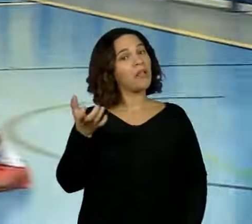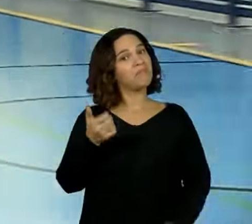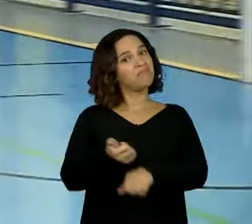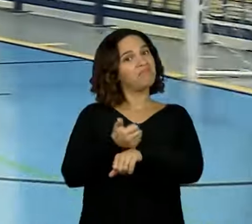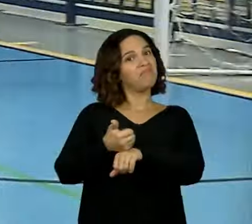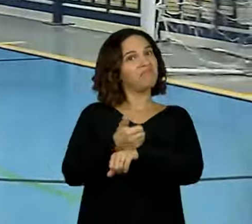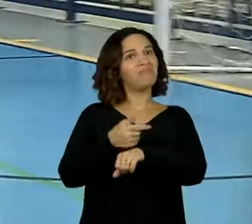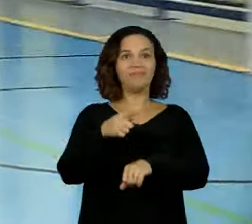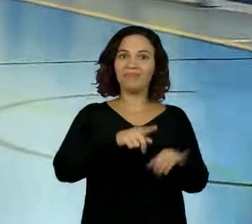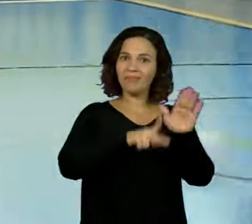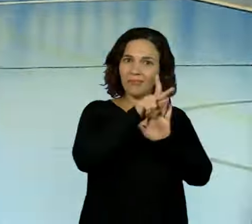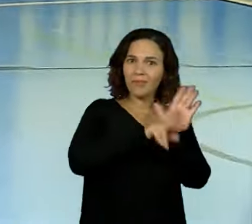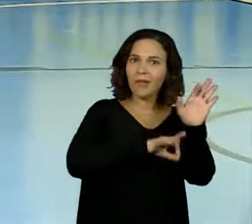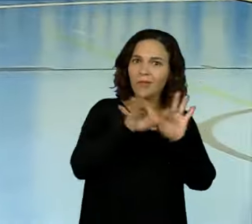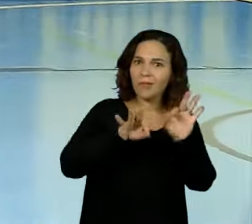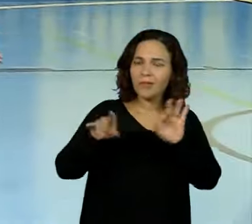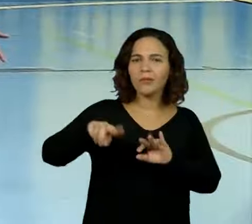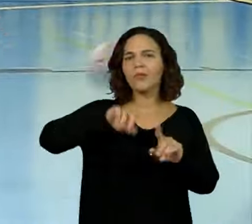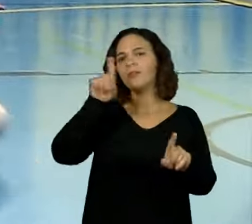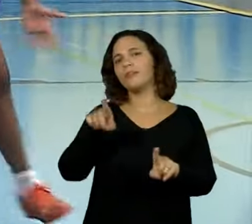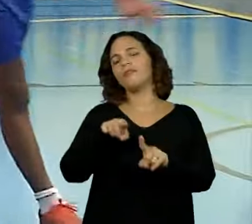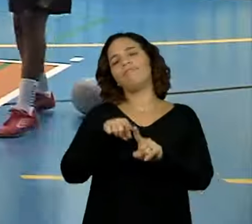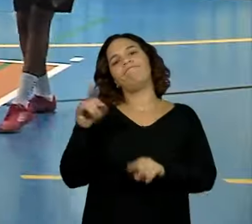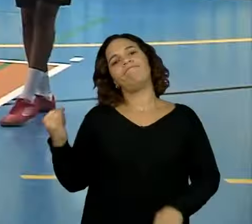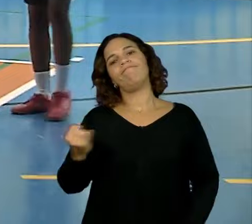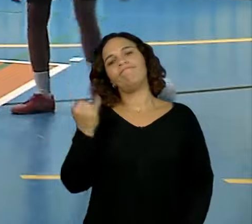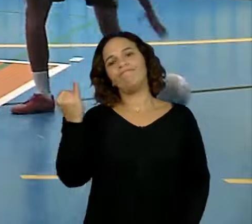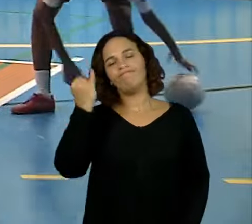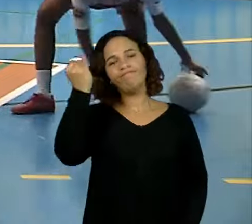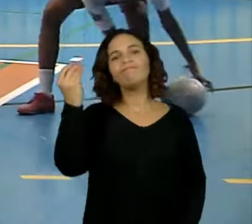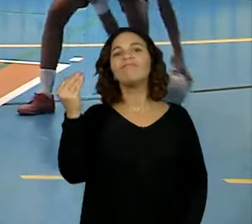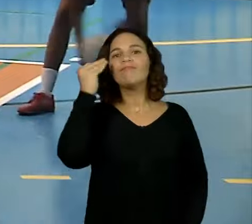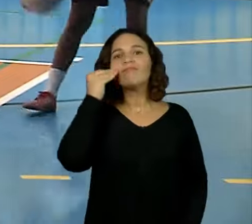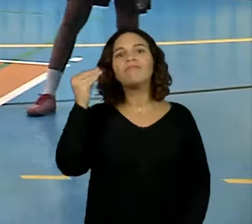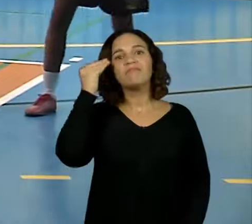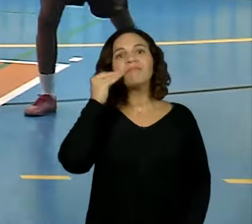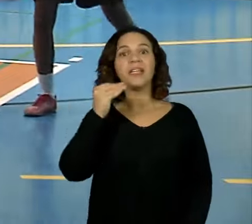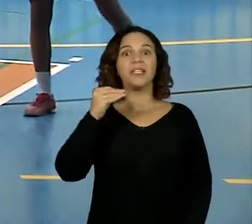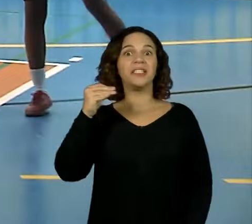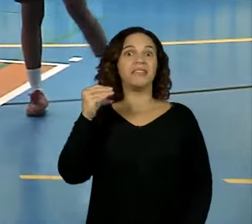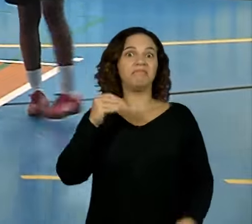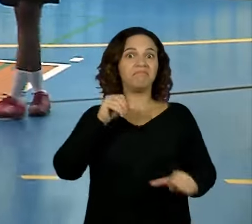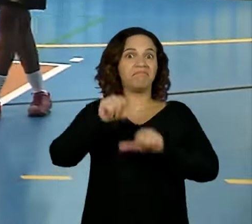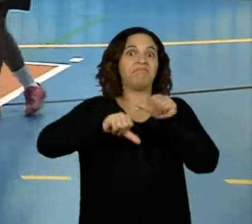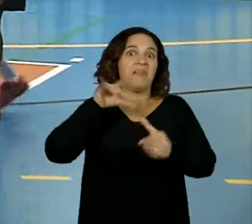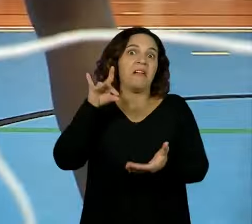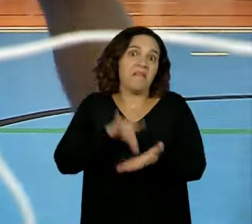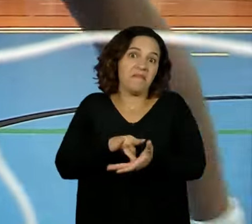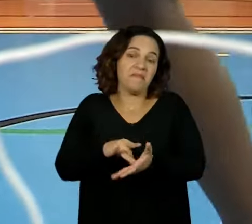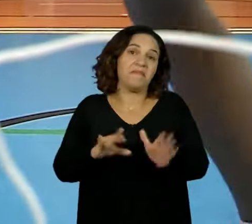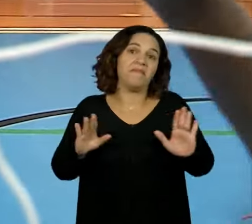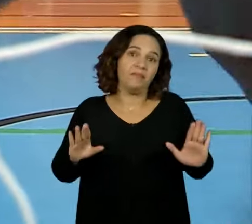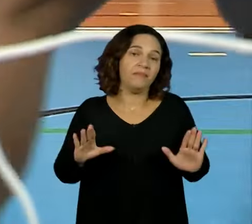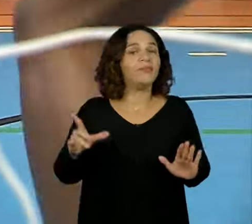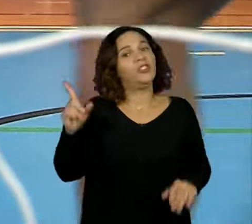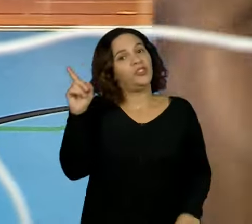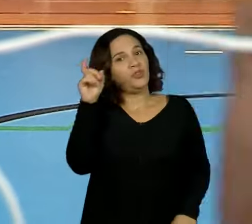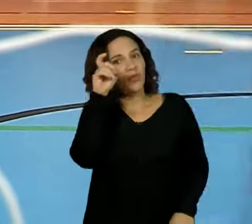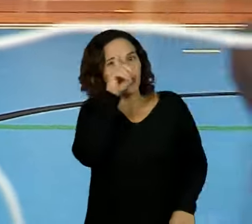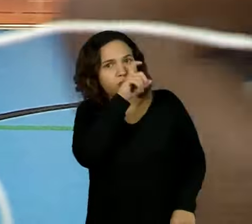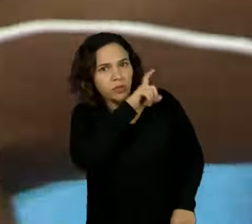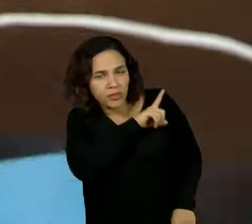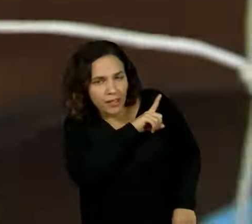E o projeto tem um papel fundamental para alcançar esse objetivo, mesmo diante das